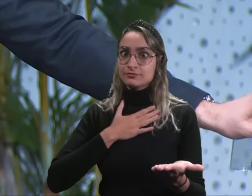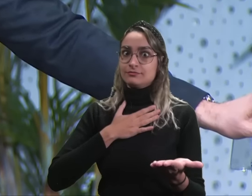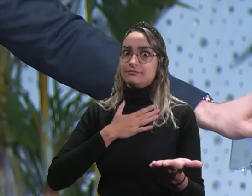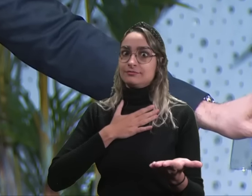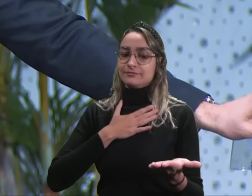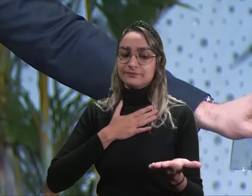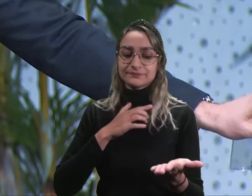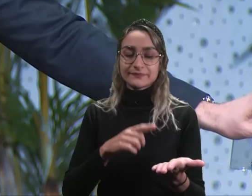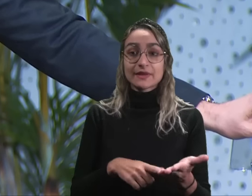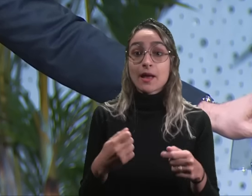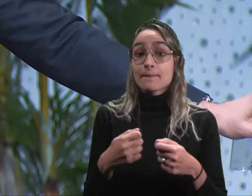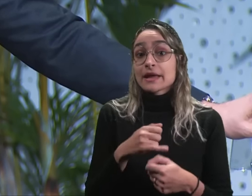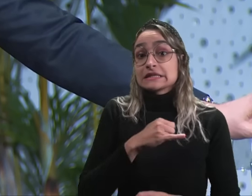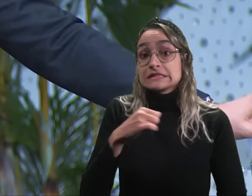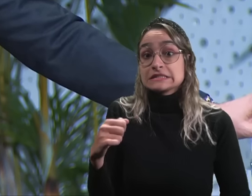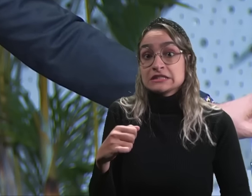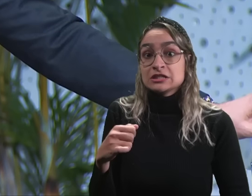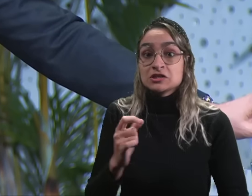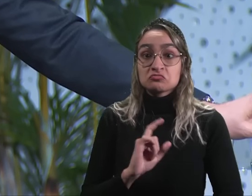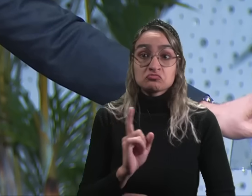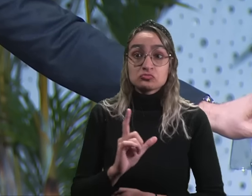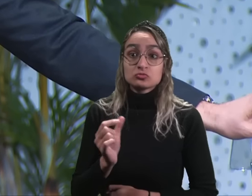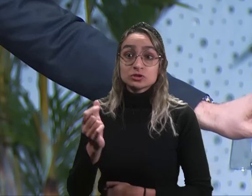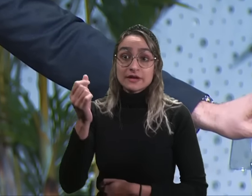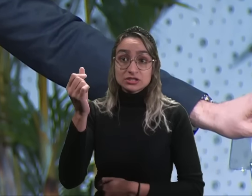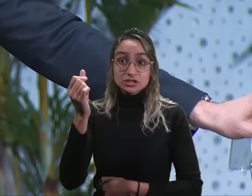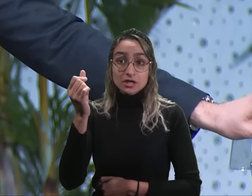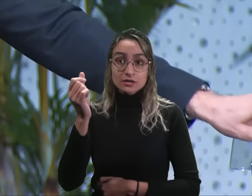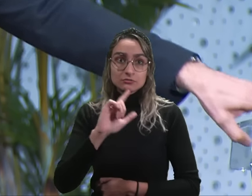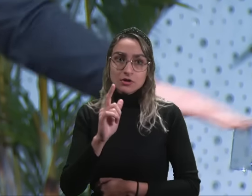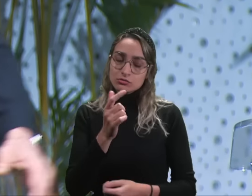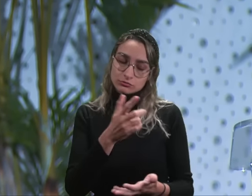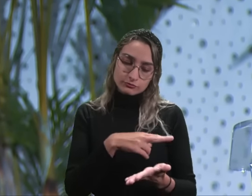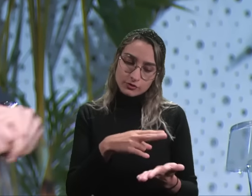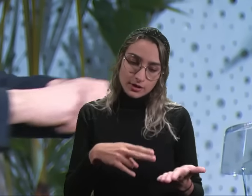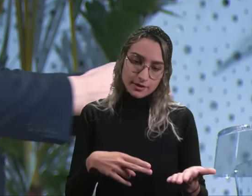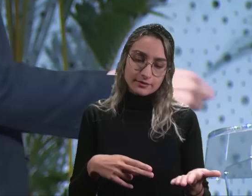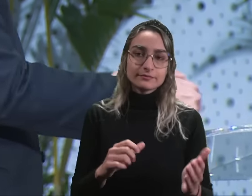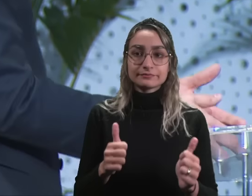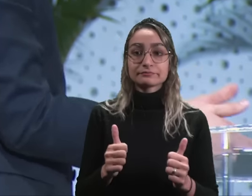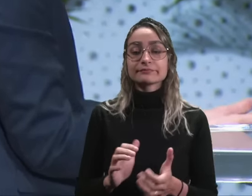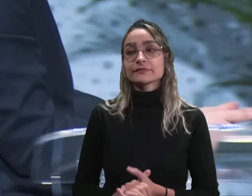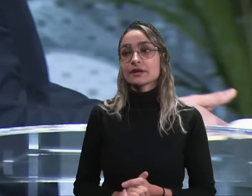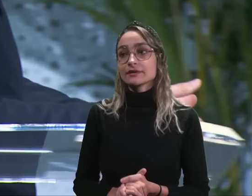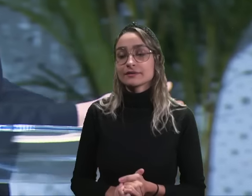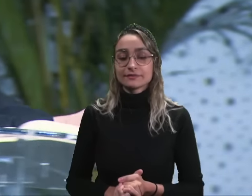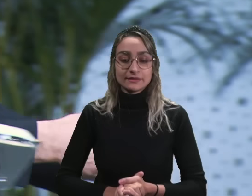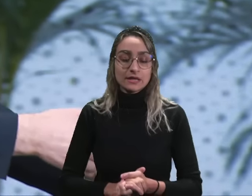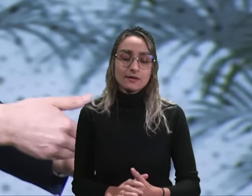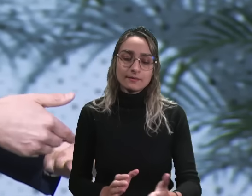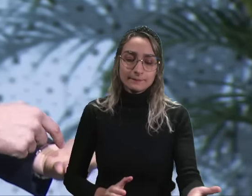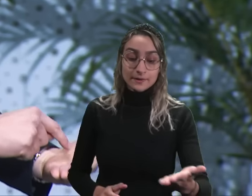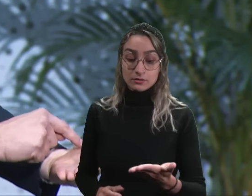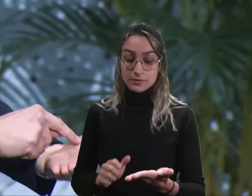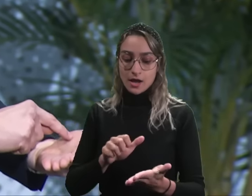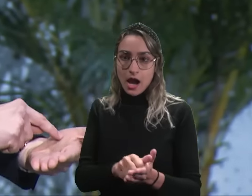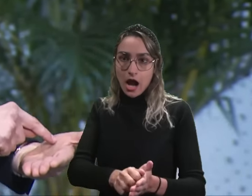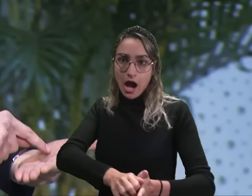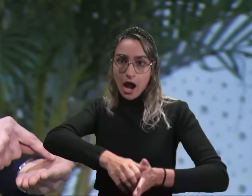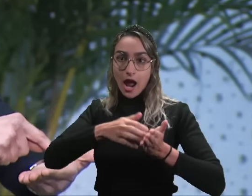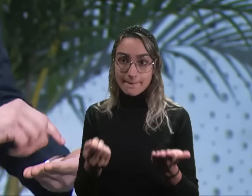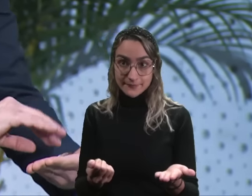dinheiro eu não vou ler a correspondência até que eu possa pagar a se tudo bem o Sr dru pegou abriu a correspondência e lá tinha uma